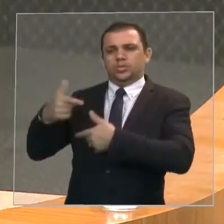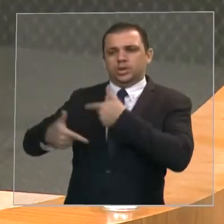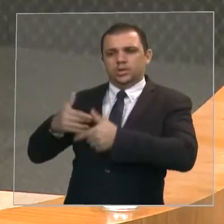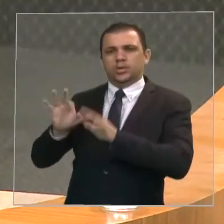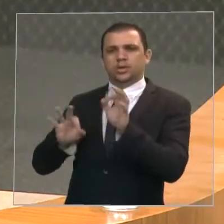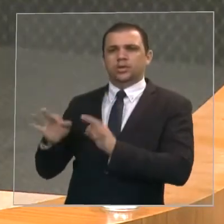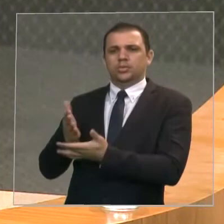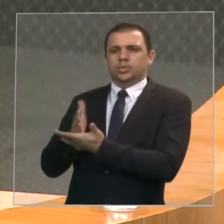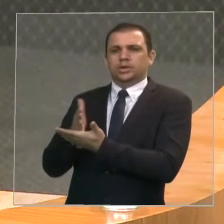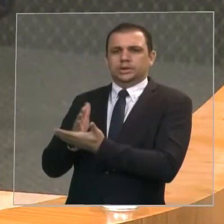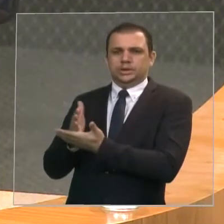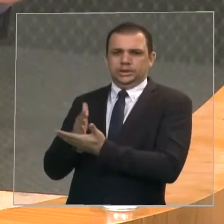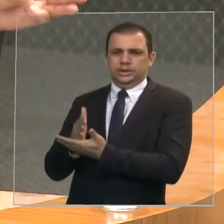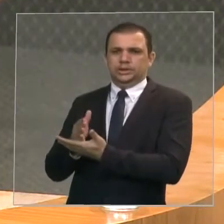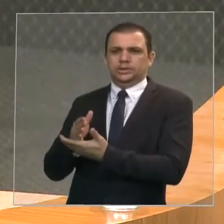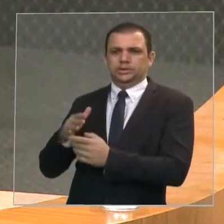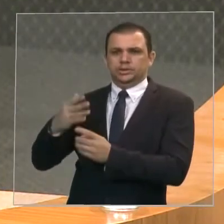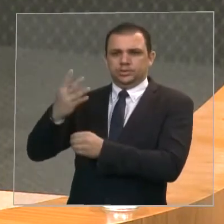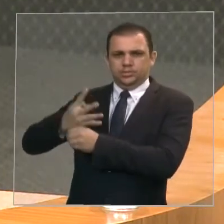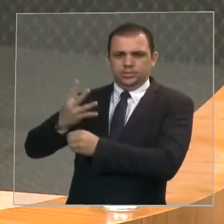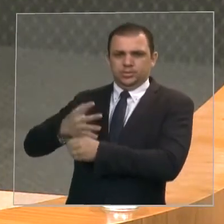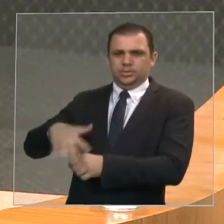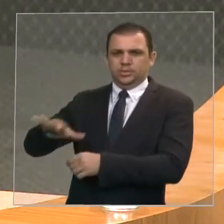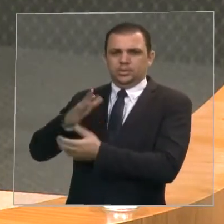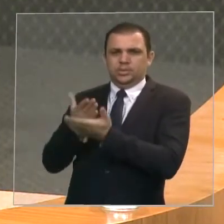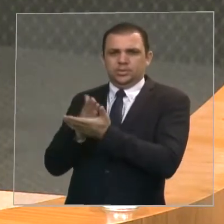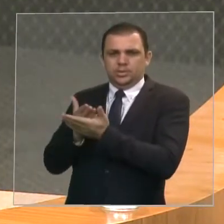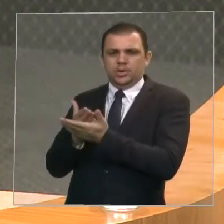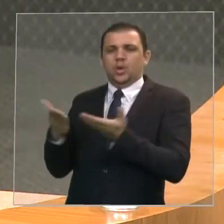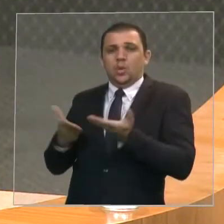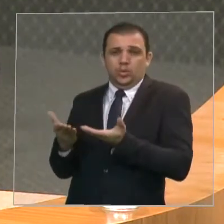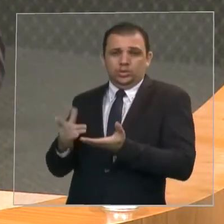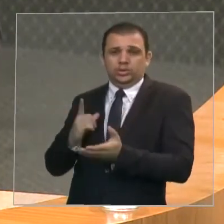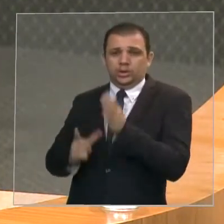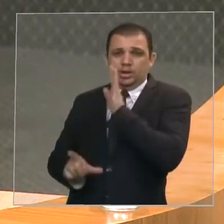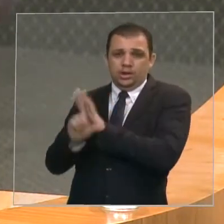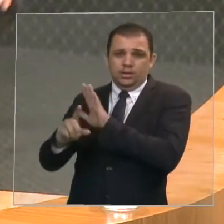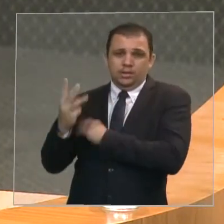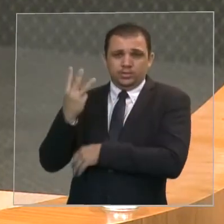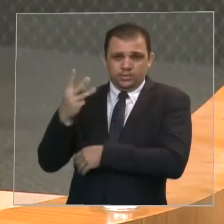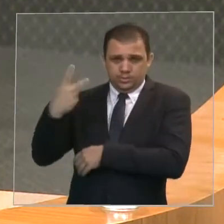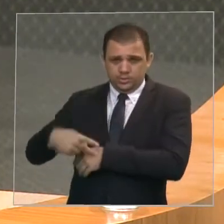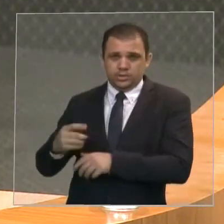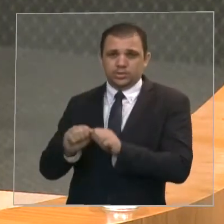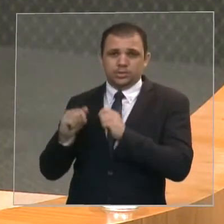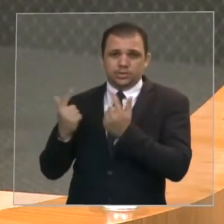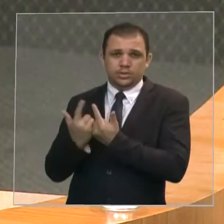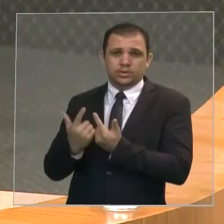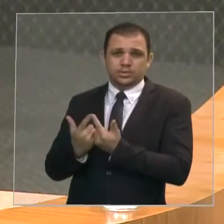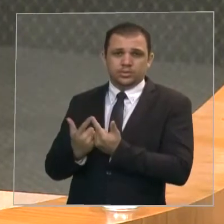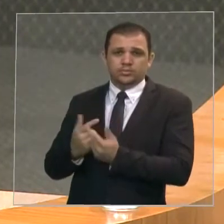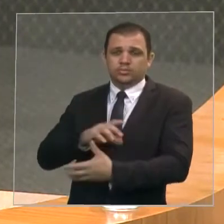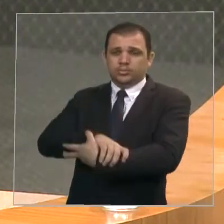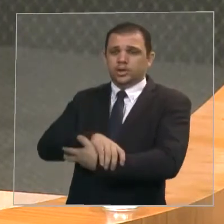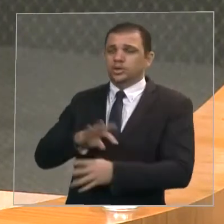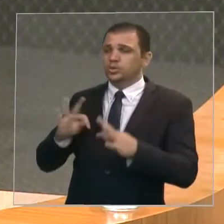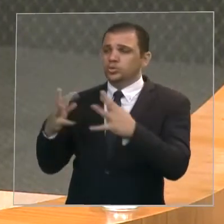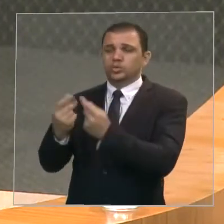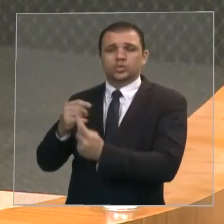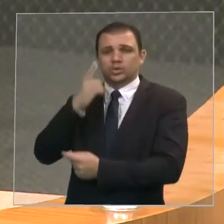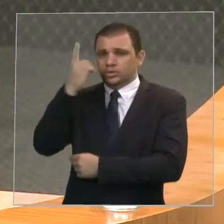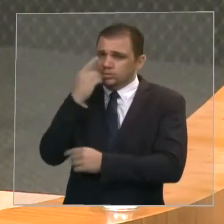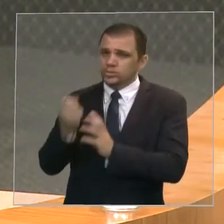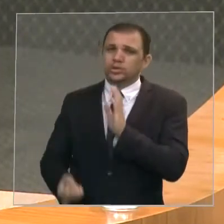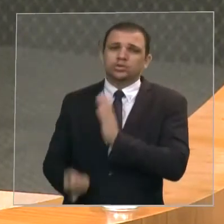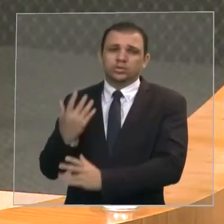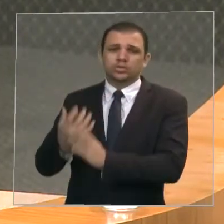E hoje, graças a Deus, tem 3 leis nessa casa que resolveram o problema da região metropolitana, com parceria com todos os deputados, com os